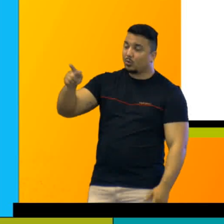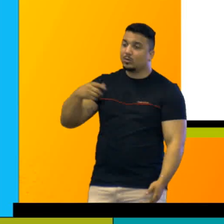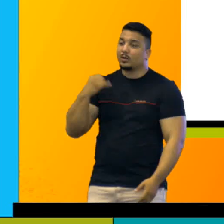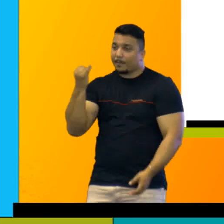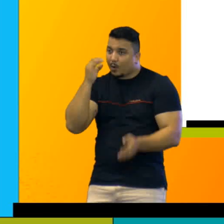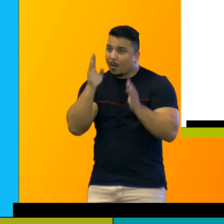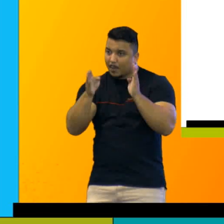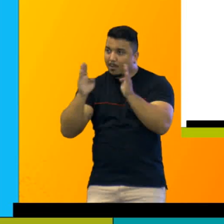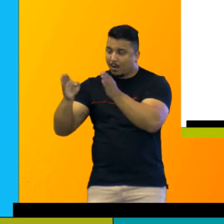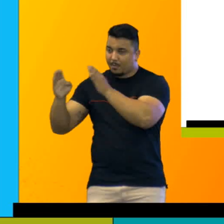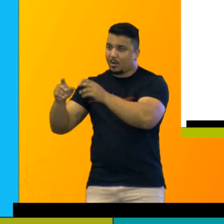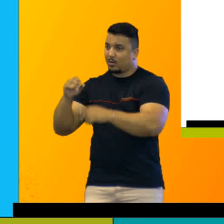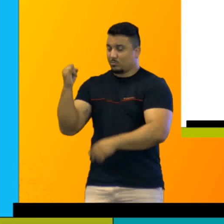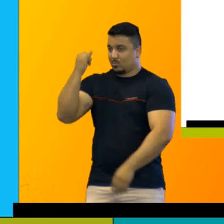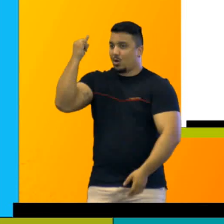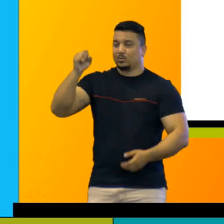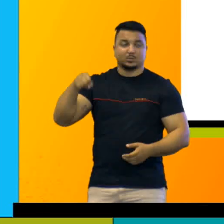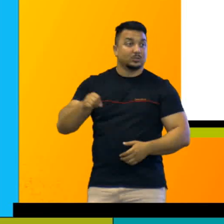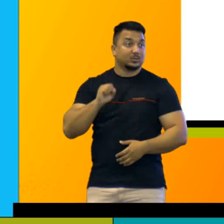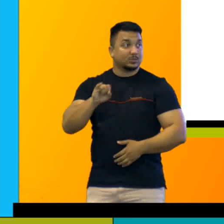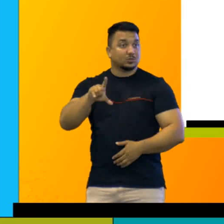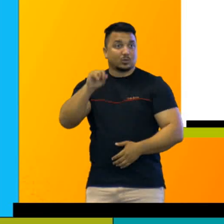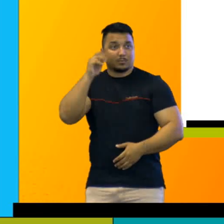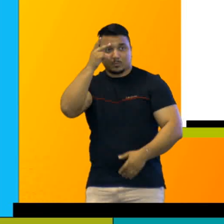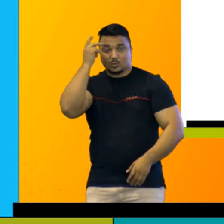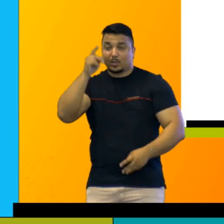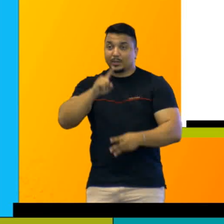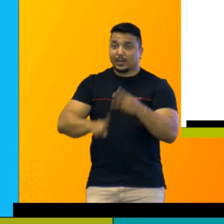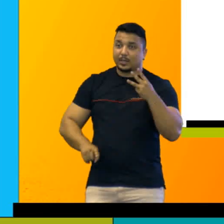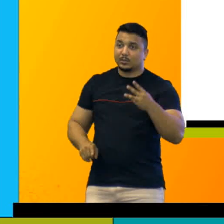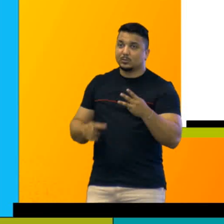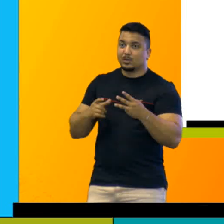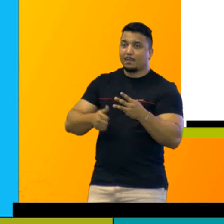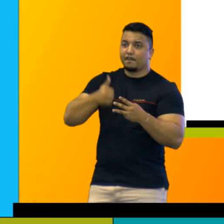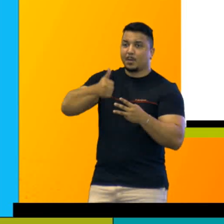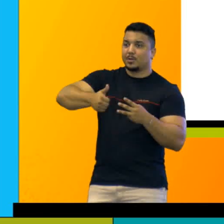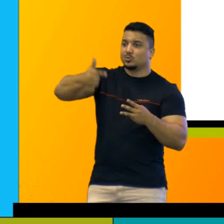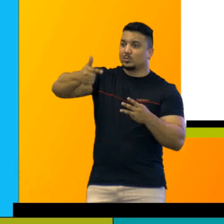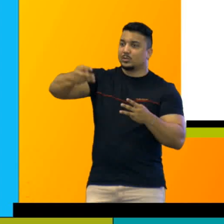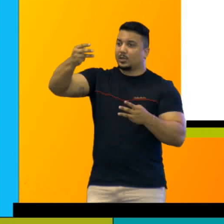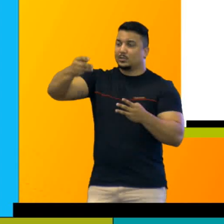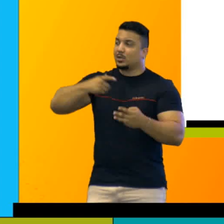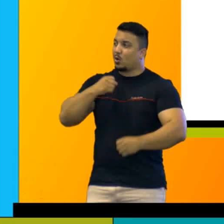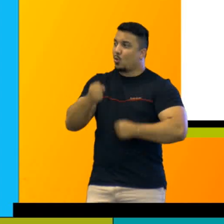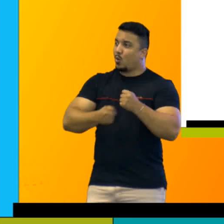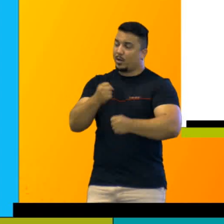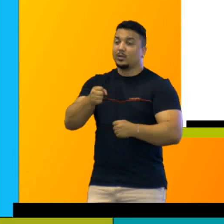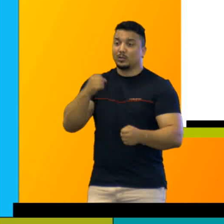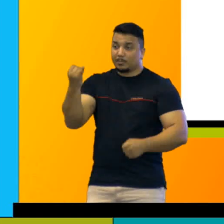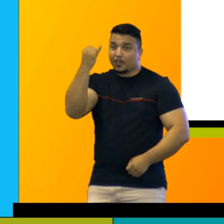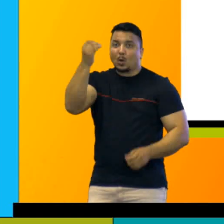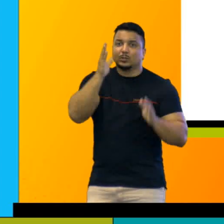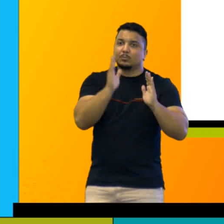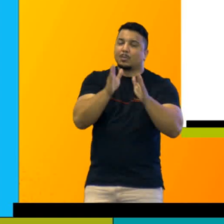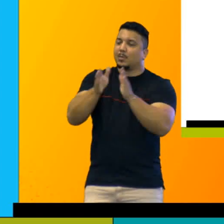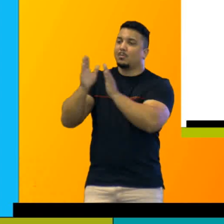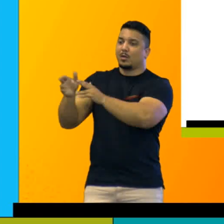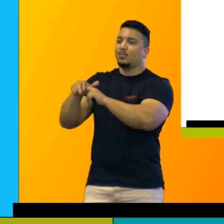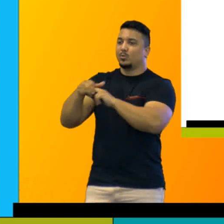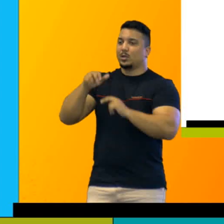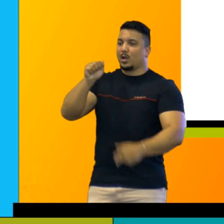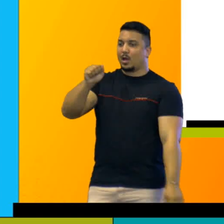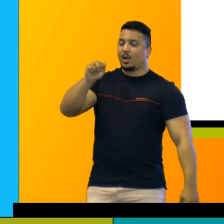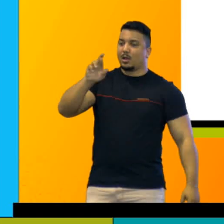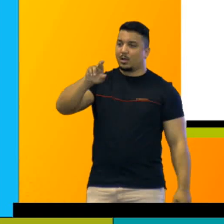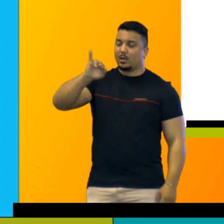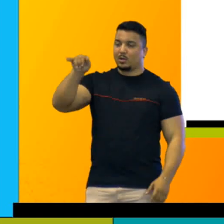importa a ordem que eu escolher. Se eu for escolher 3 pessoas para dar o primeiro, o segundo e o terceiro colocado de uma corrida, importa a ordem. Então é arranjo.